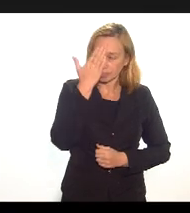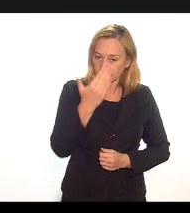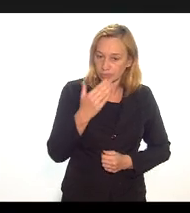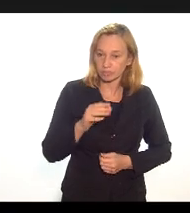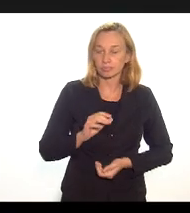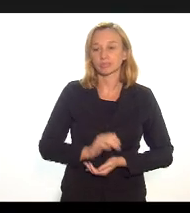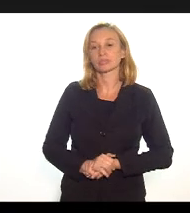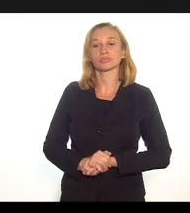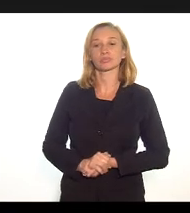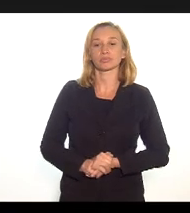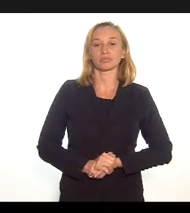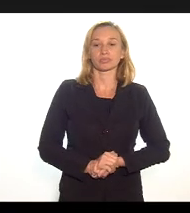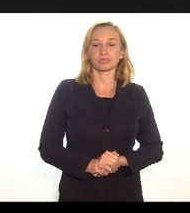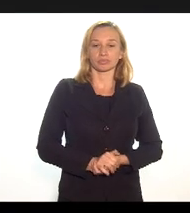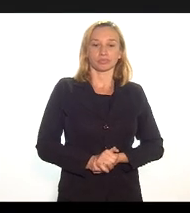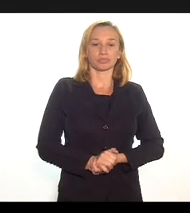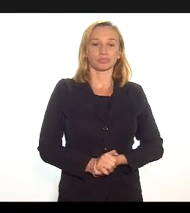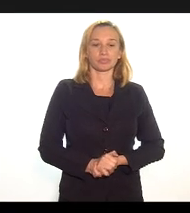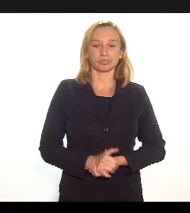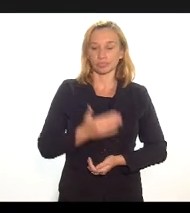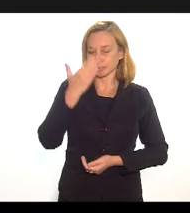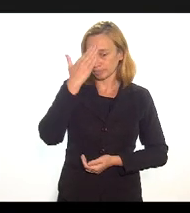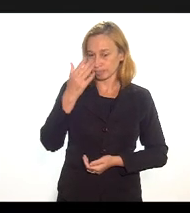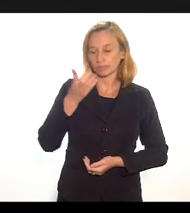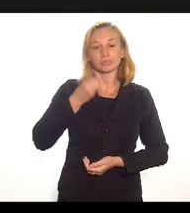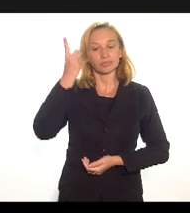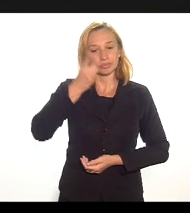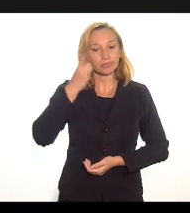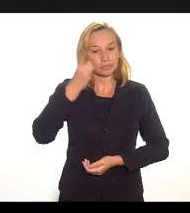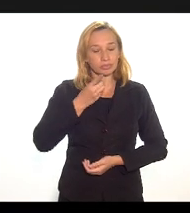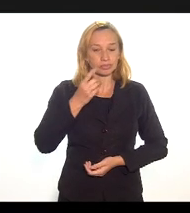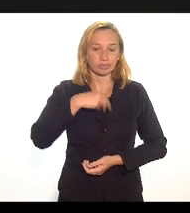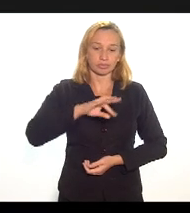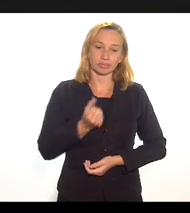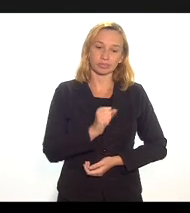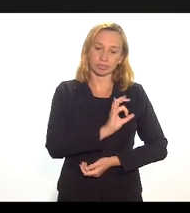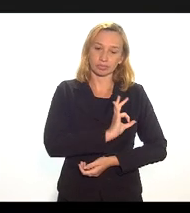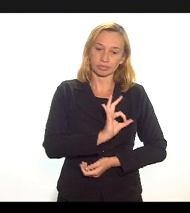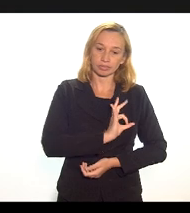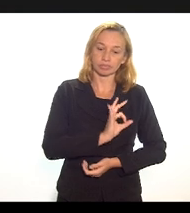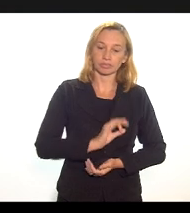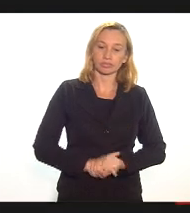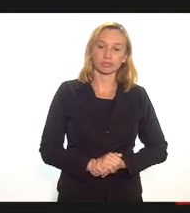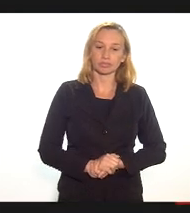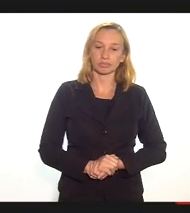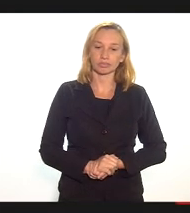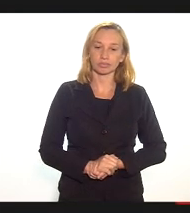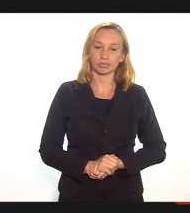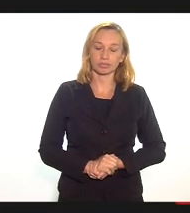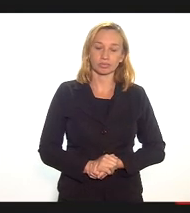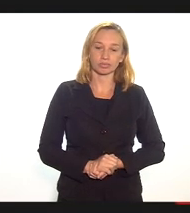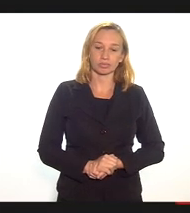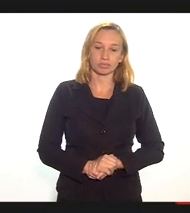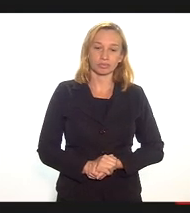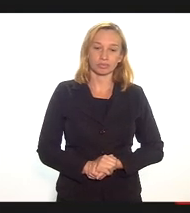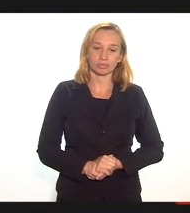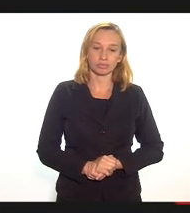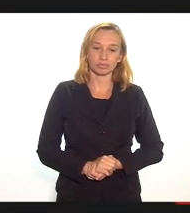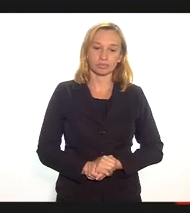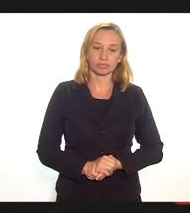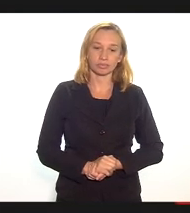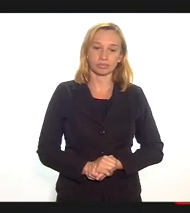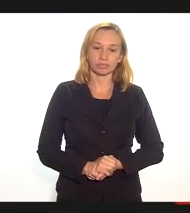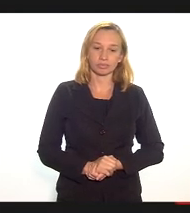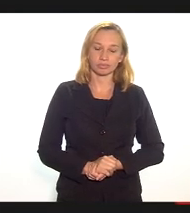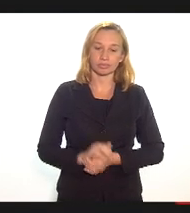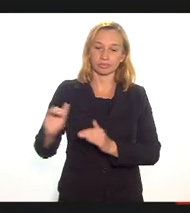Sim? Imagina, deputada Marta Rocha, obrigado pelas palavras, mas Vossa